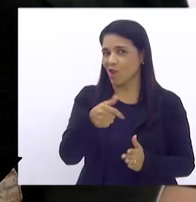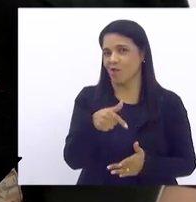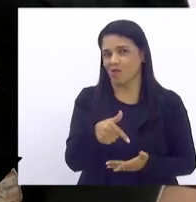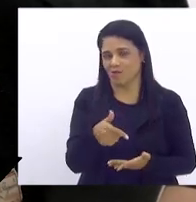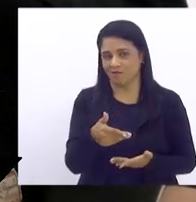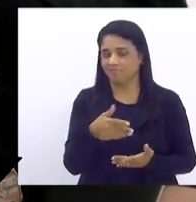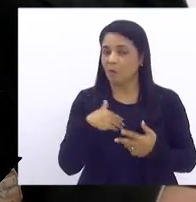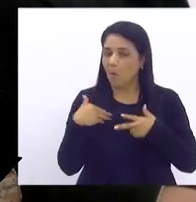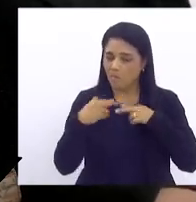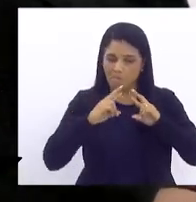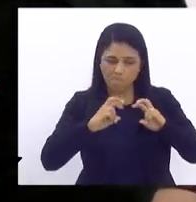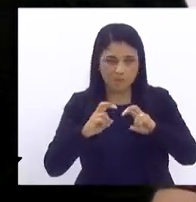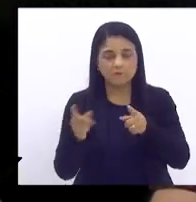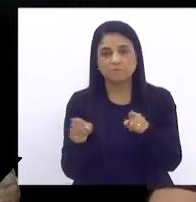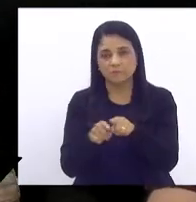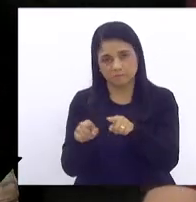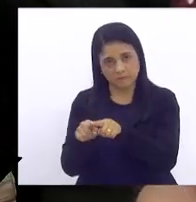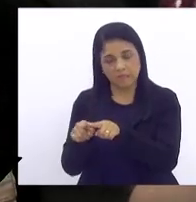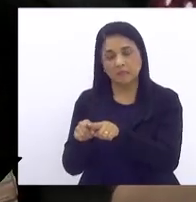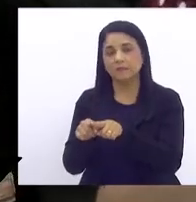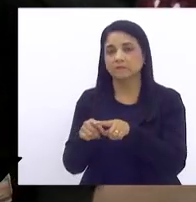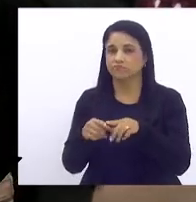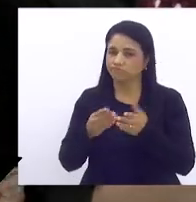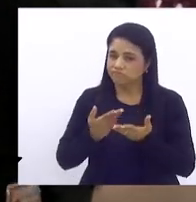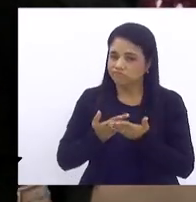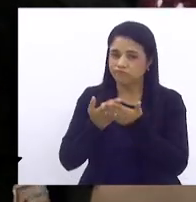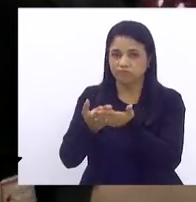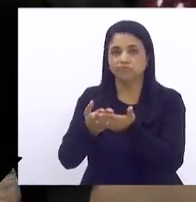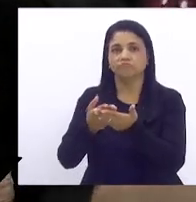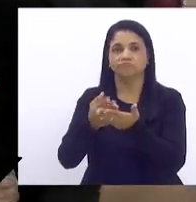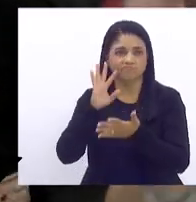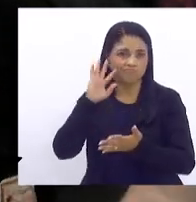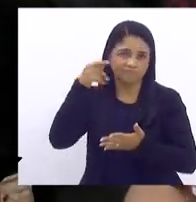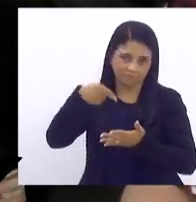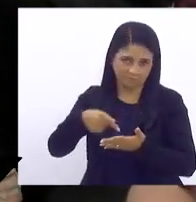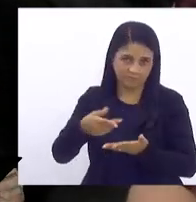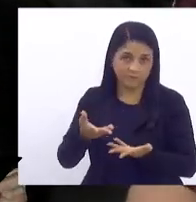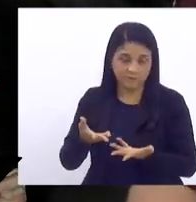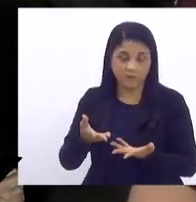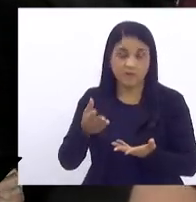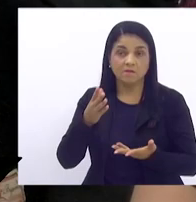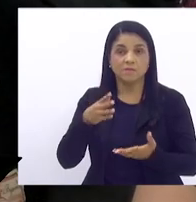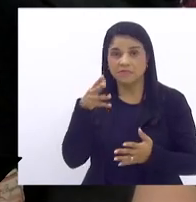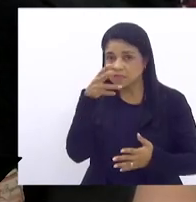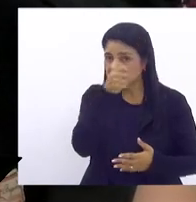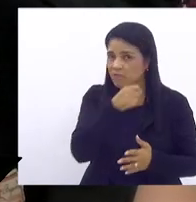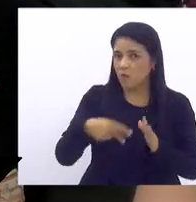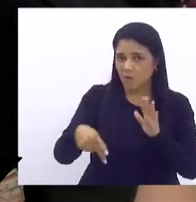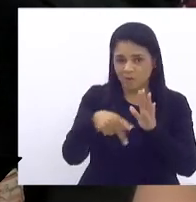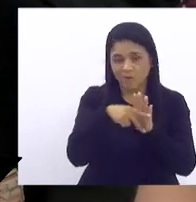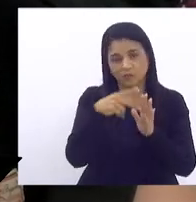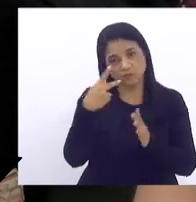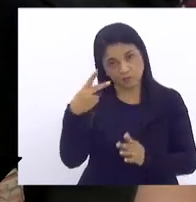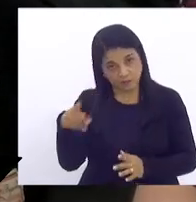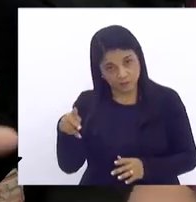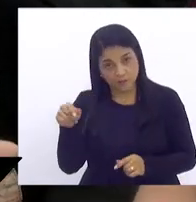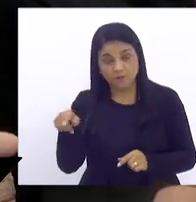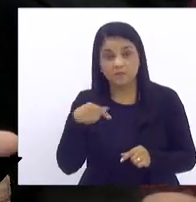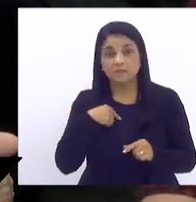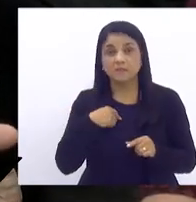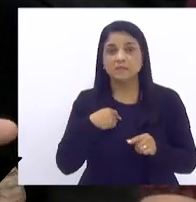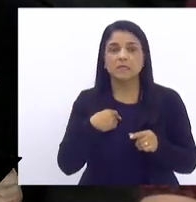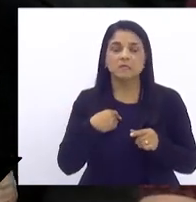isso também. Então, acho que a solução que a gente encaminhou aqui é uma boa solução para salvar o projeto de Vossa Excelência, sem